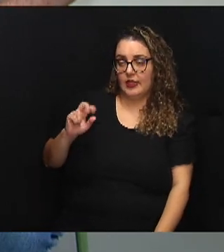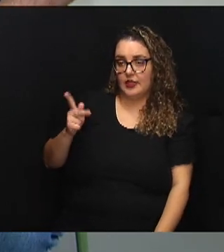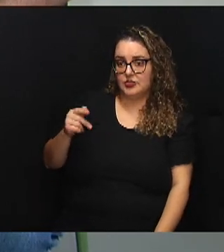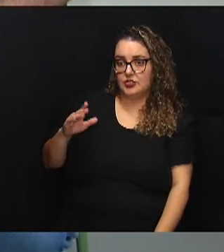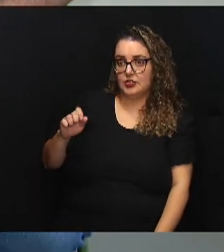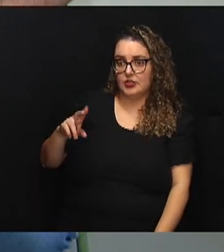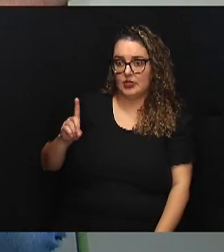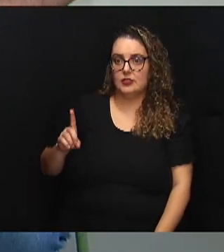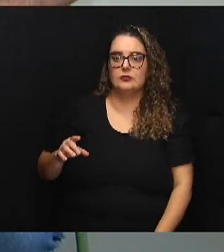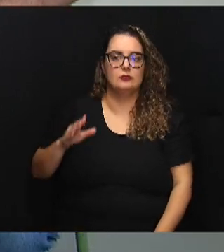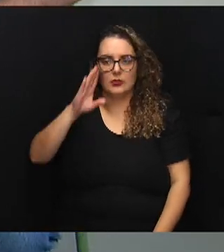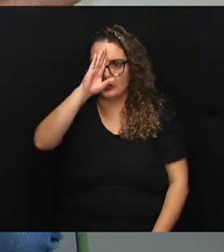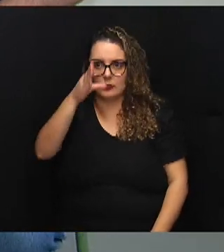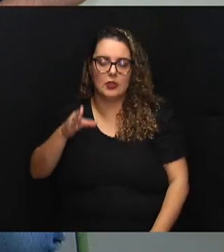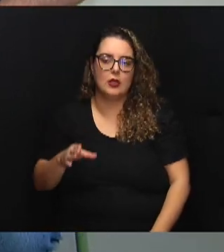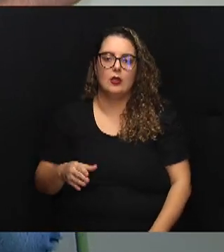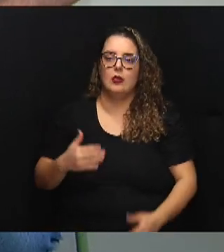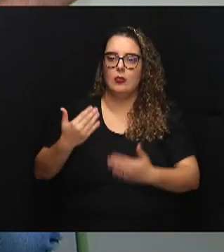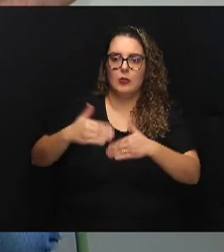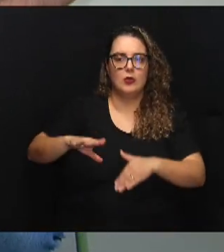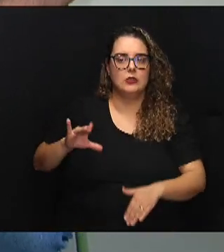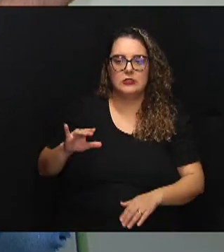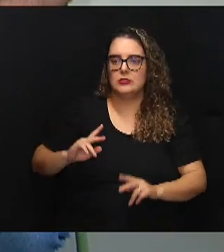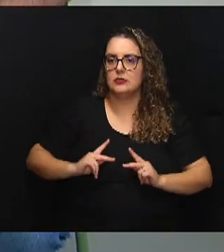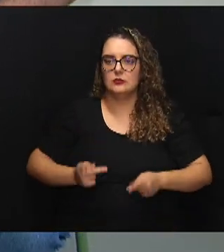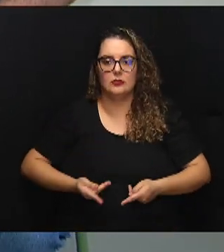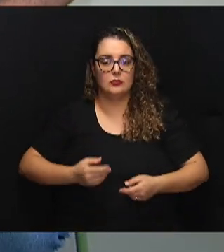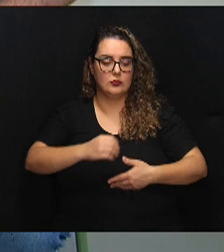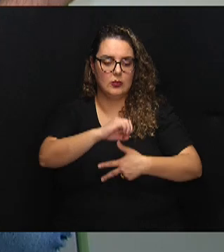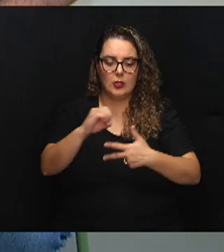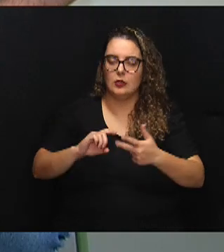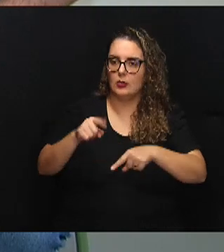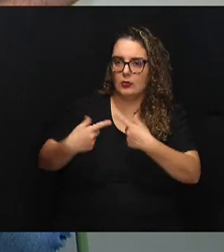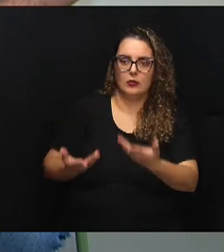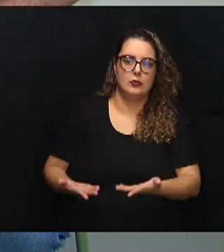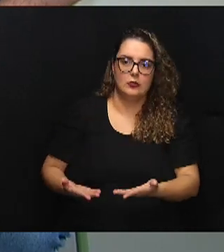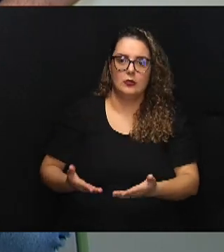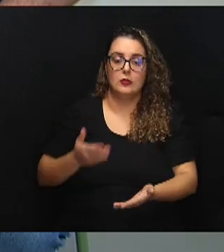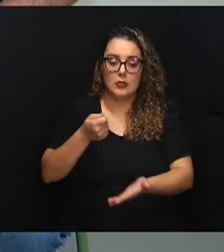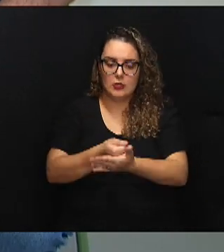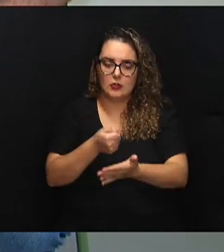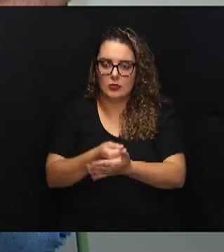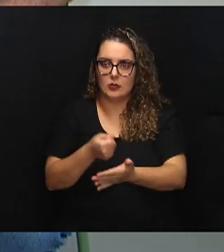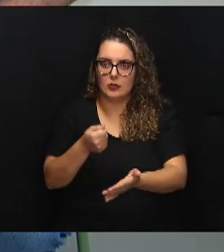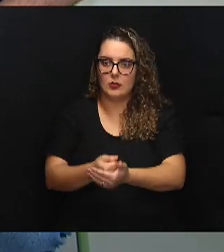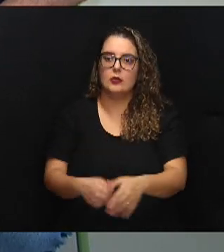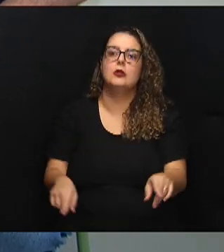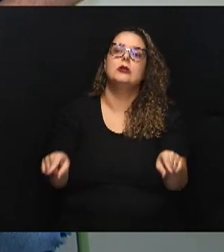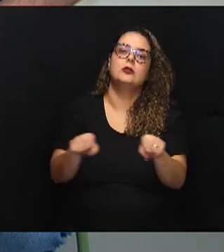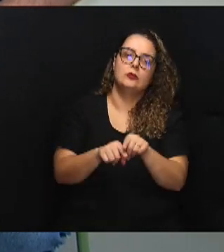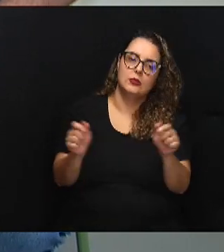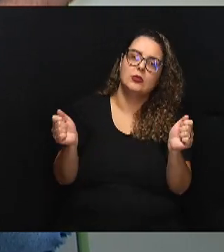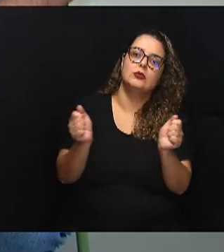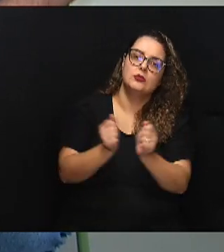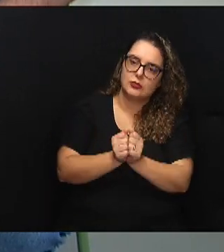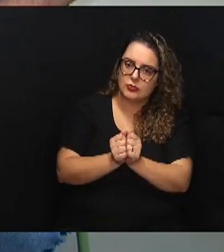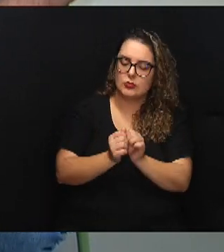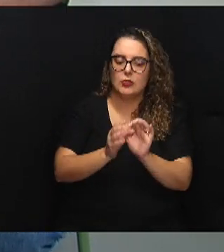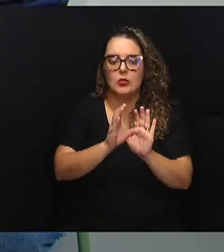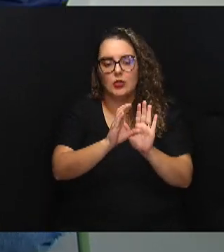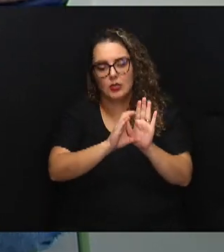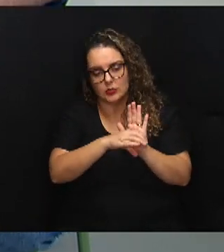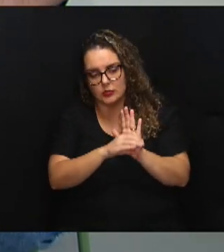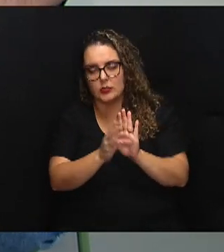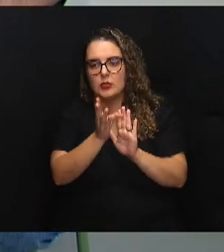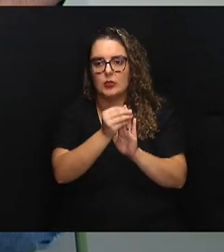essencialmente, uma prova de ciências humanas, a do Enem ou qualquer outra, vai cobrar muito forte também junto aos conceitos, aos